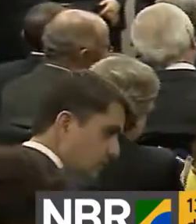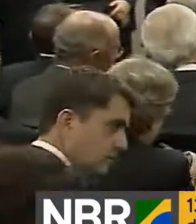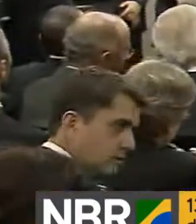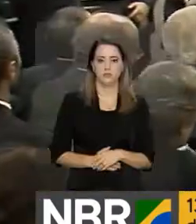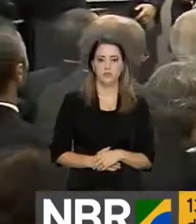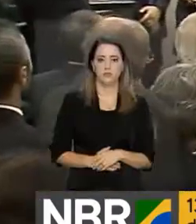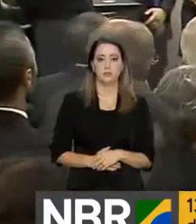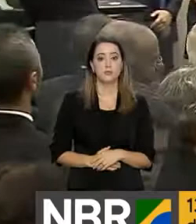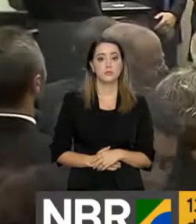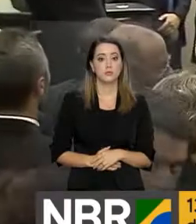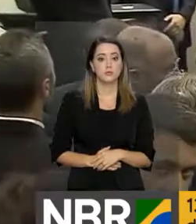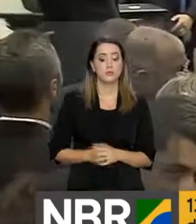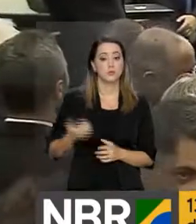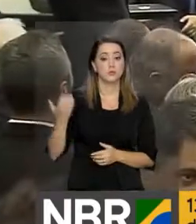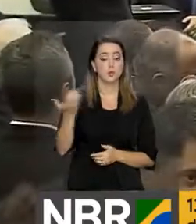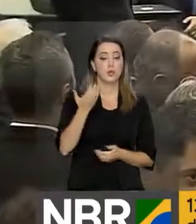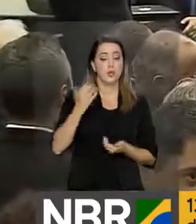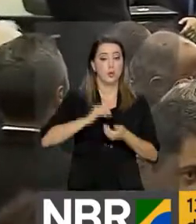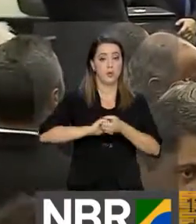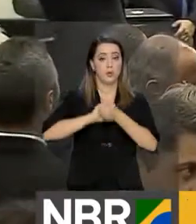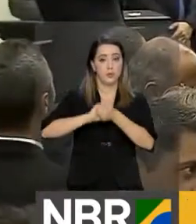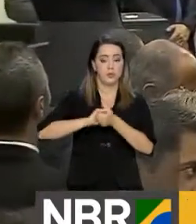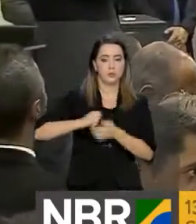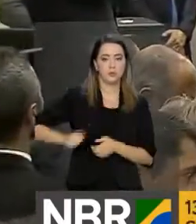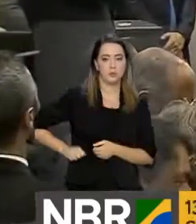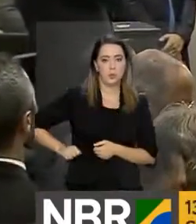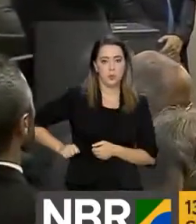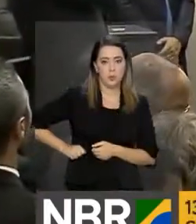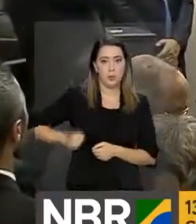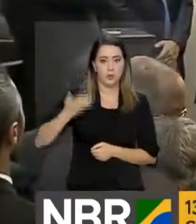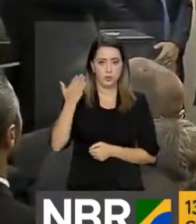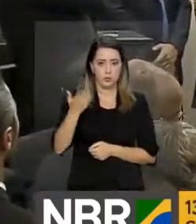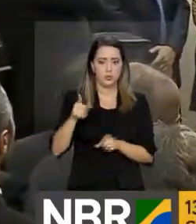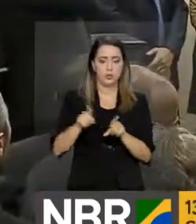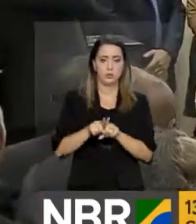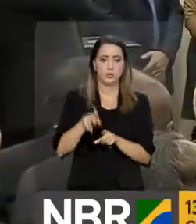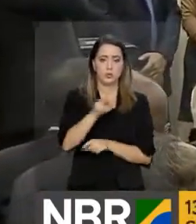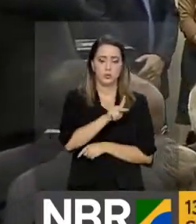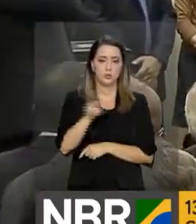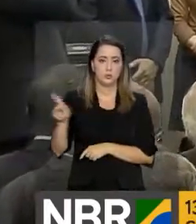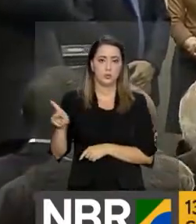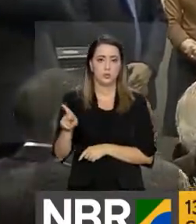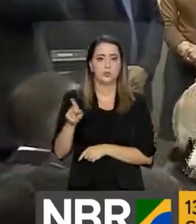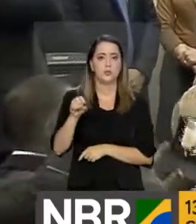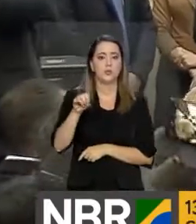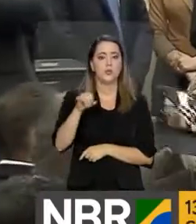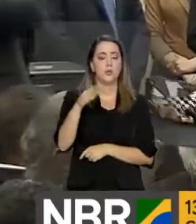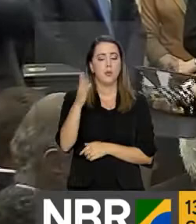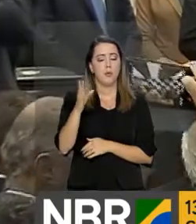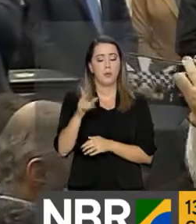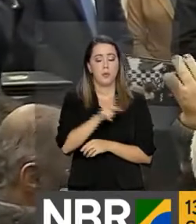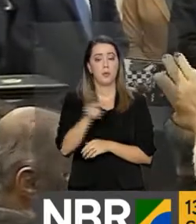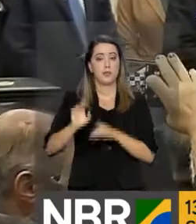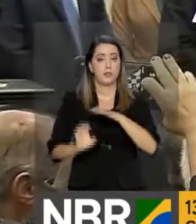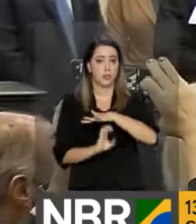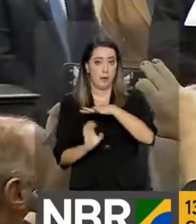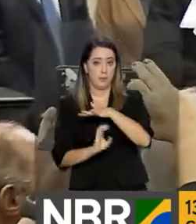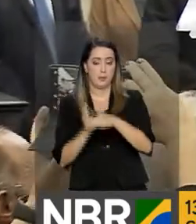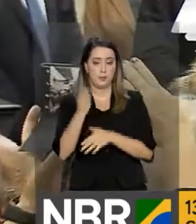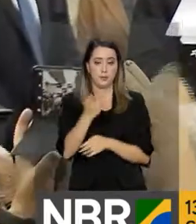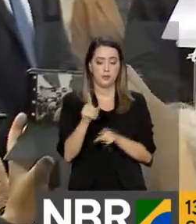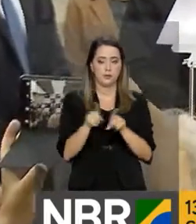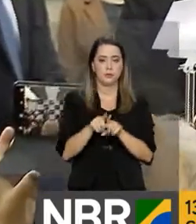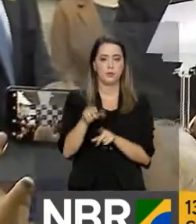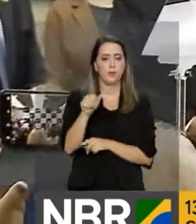Quero cumprimentar o embaixador Roberto Jaguaribe, o senhor Joy Kaiser, presidente da Global Siemens, o André